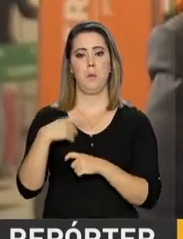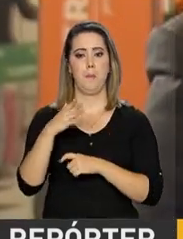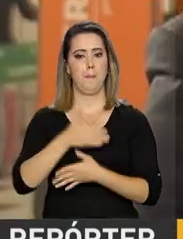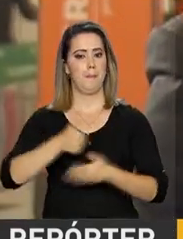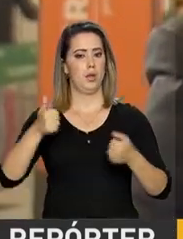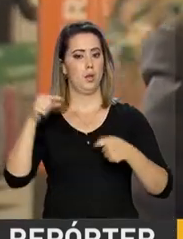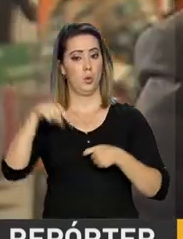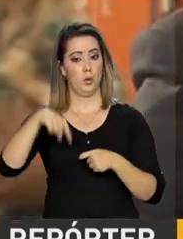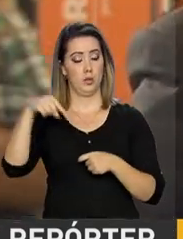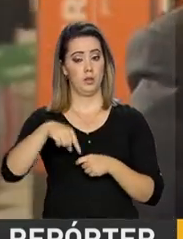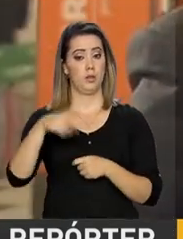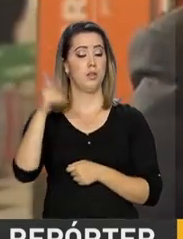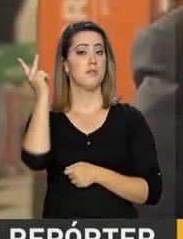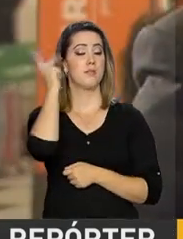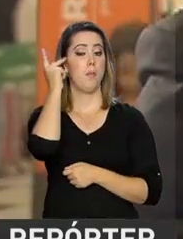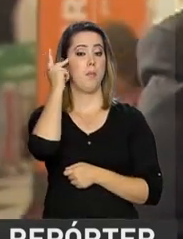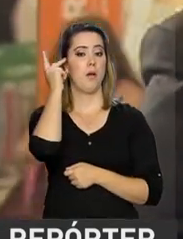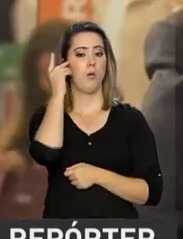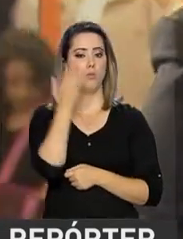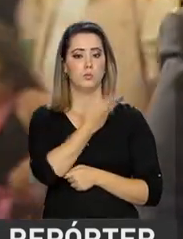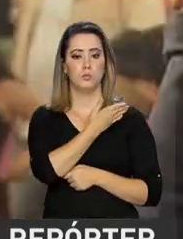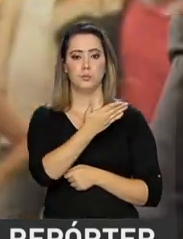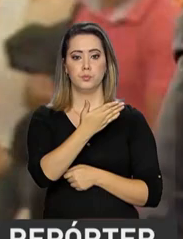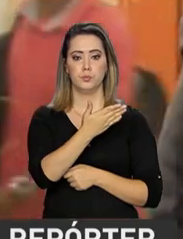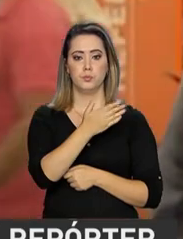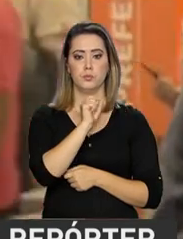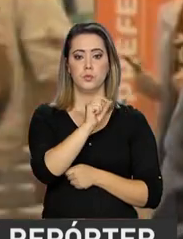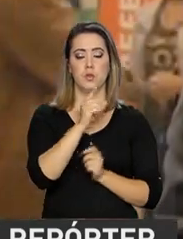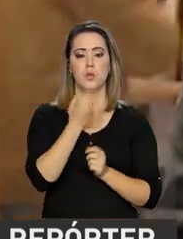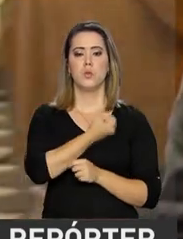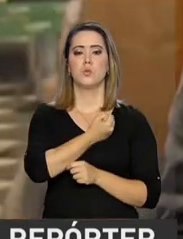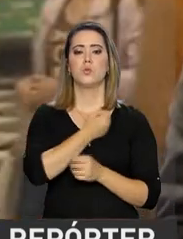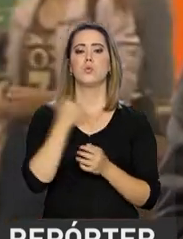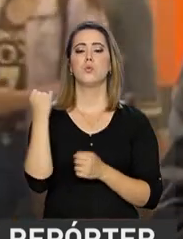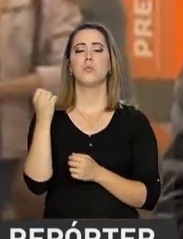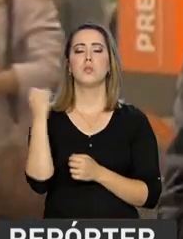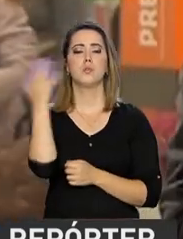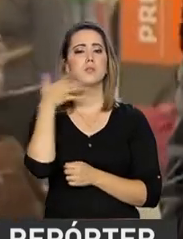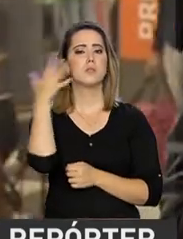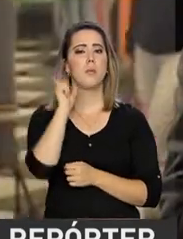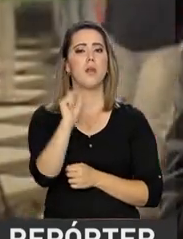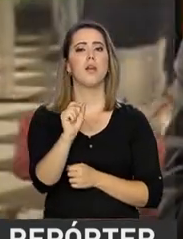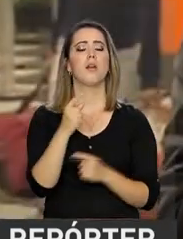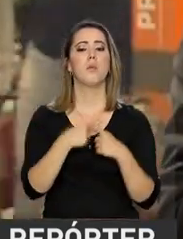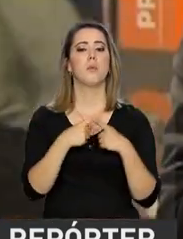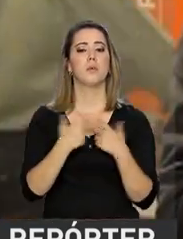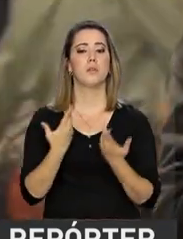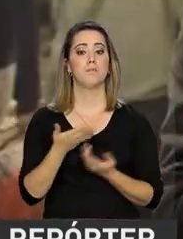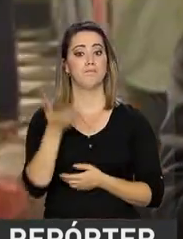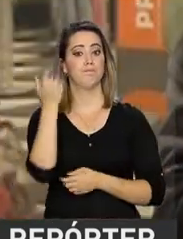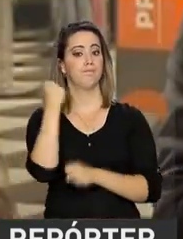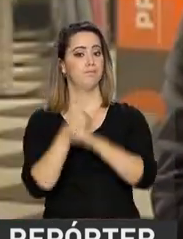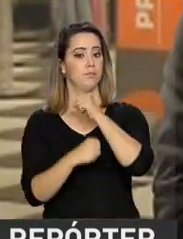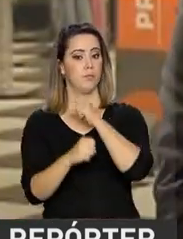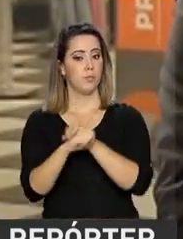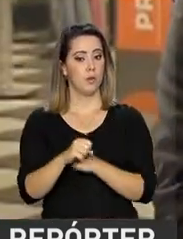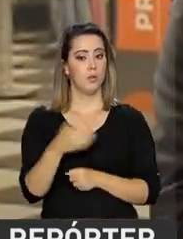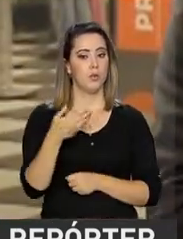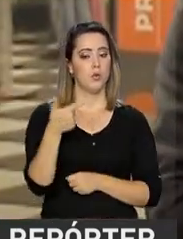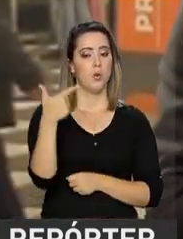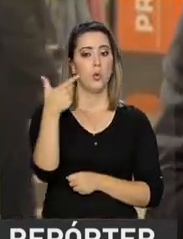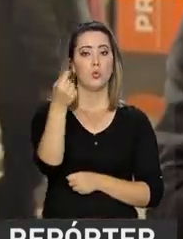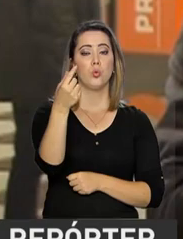é este aqui o de congonhas em são paulo e os números explicam porque no ano passado o terminal paulista registrou cerca de